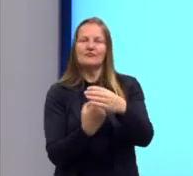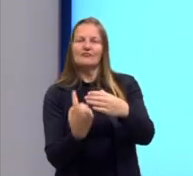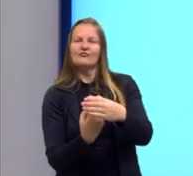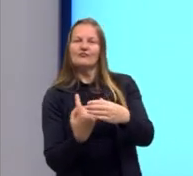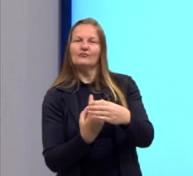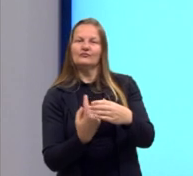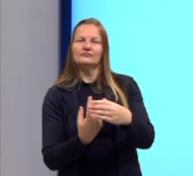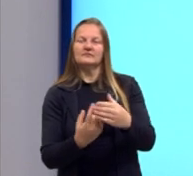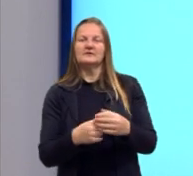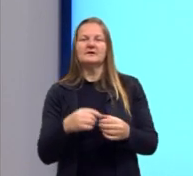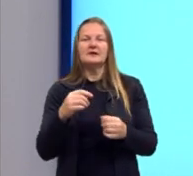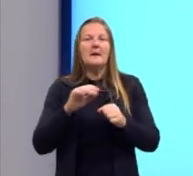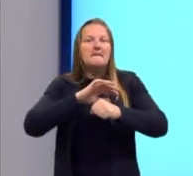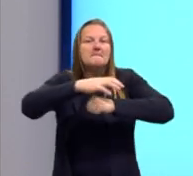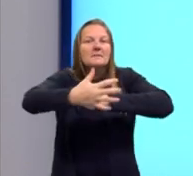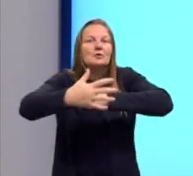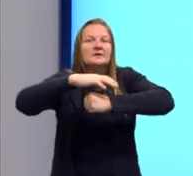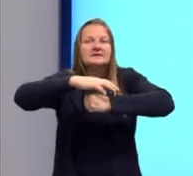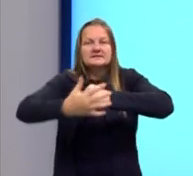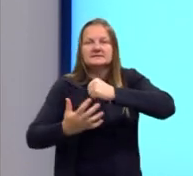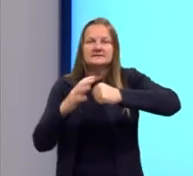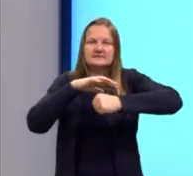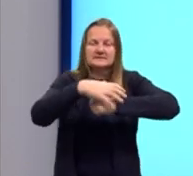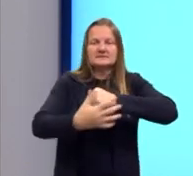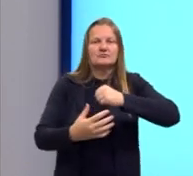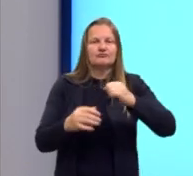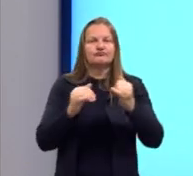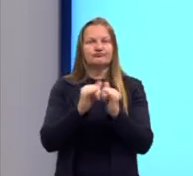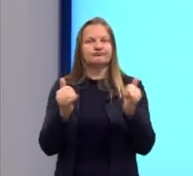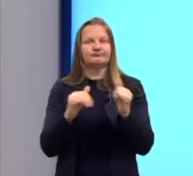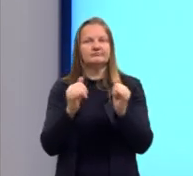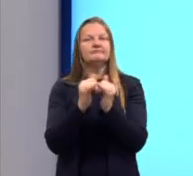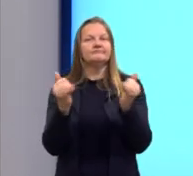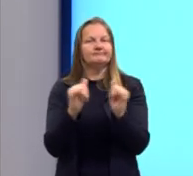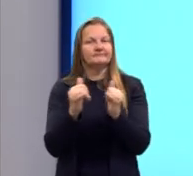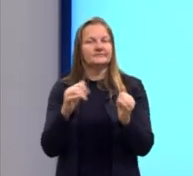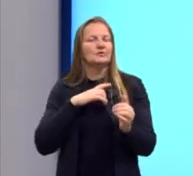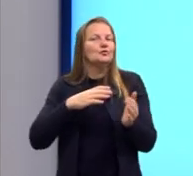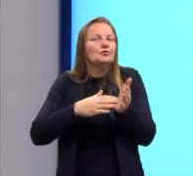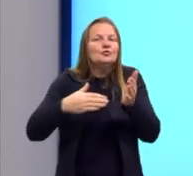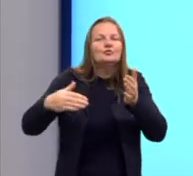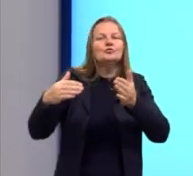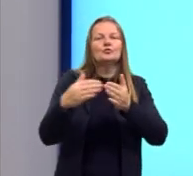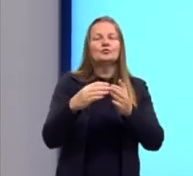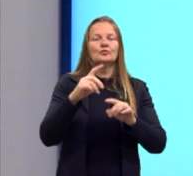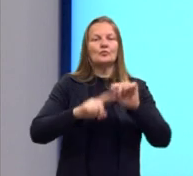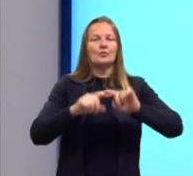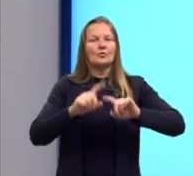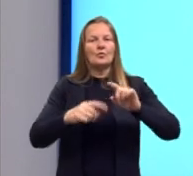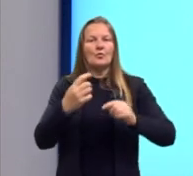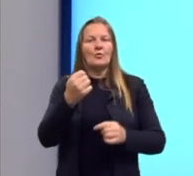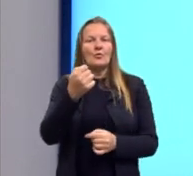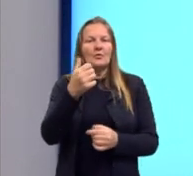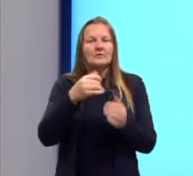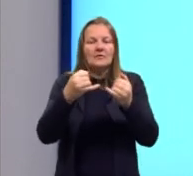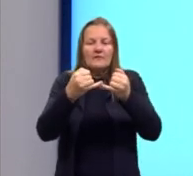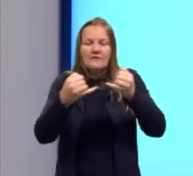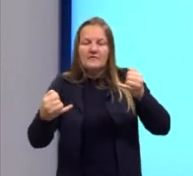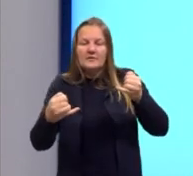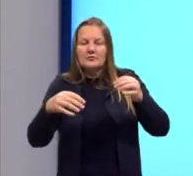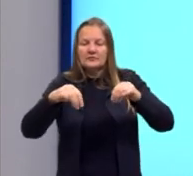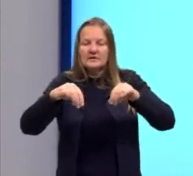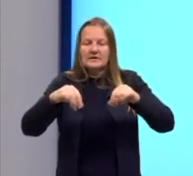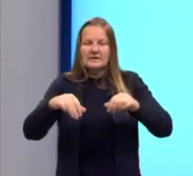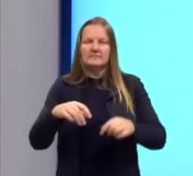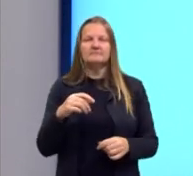tá então é uma forma de proteger os nossos dispositivos elétricos tá claro que nem todos eles né tem essa questão do fio terra